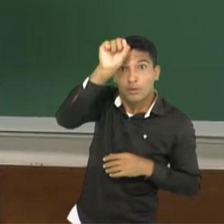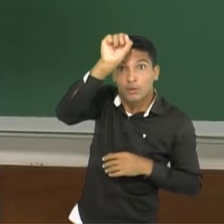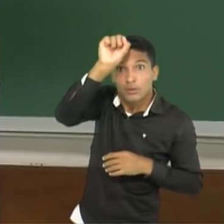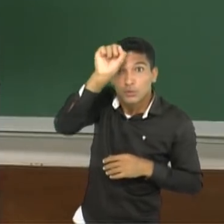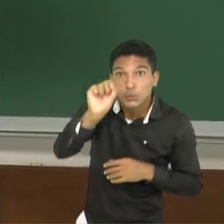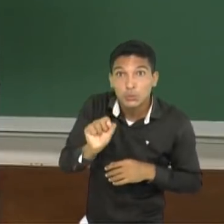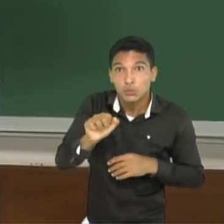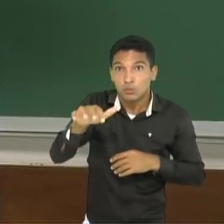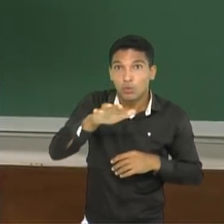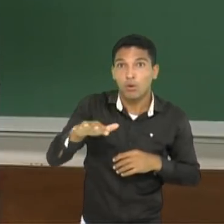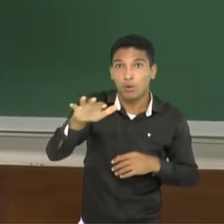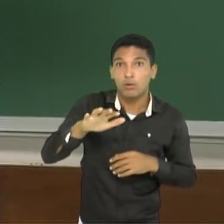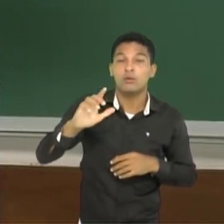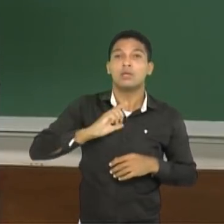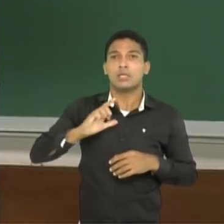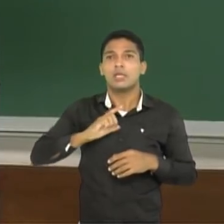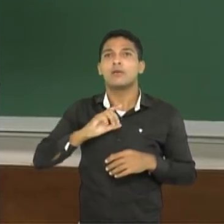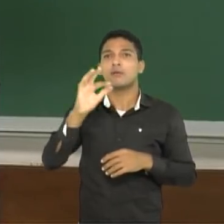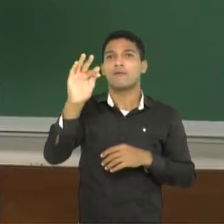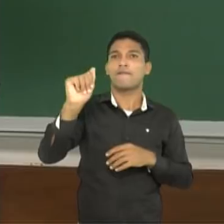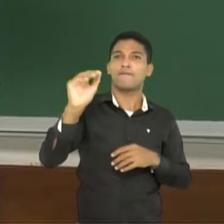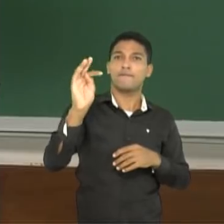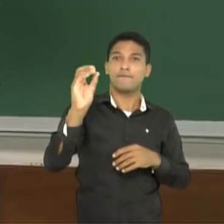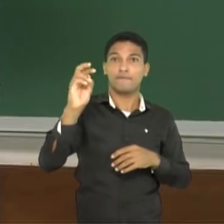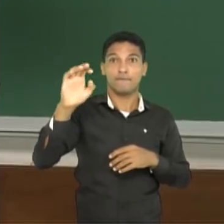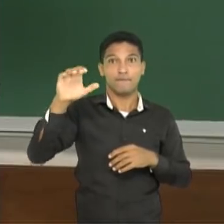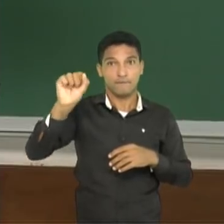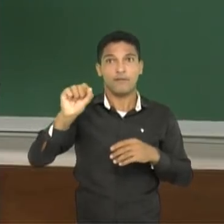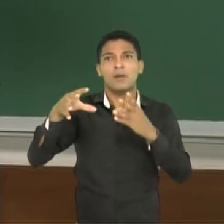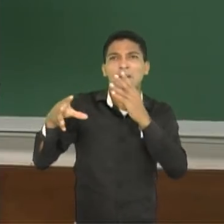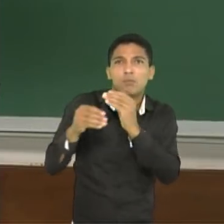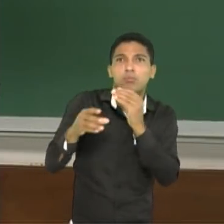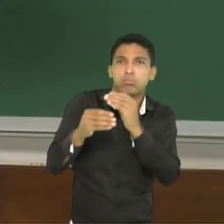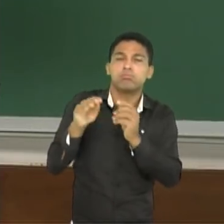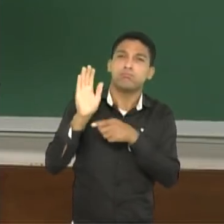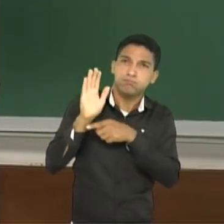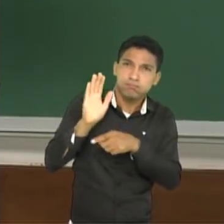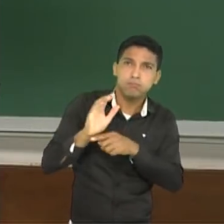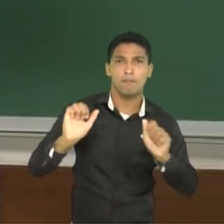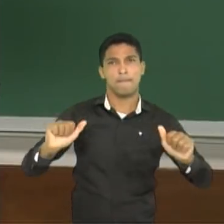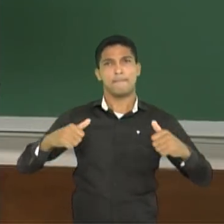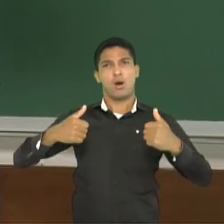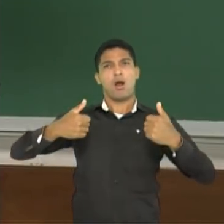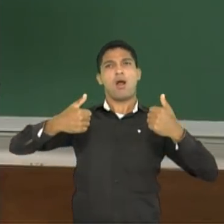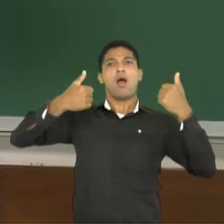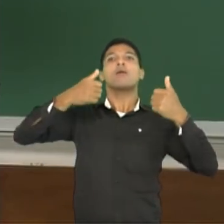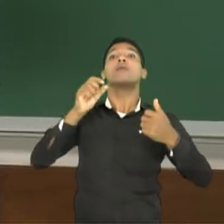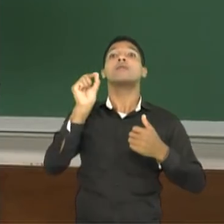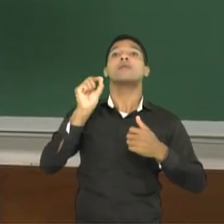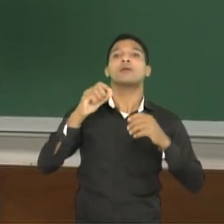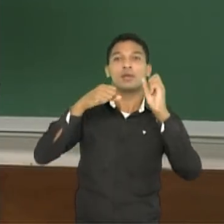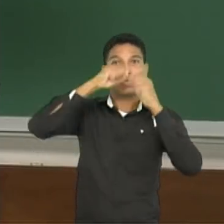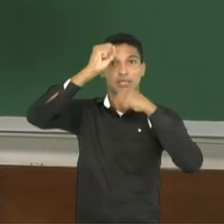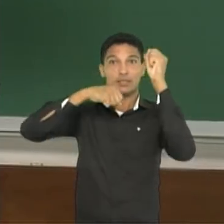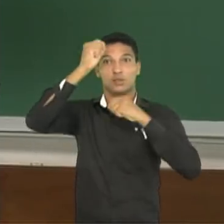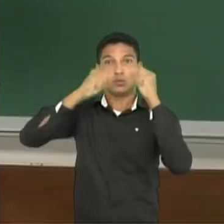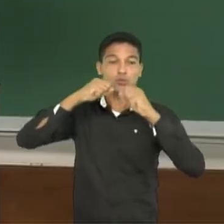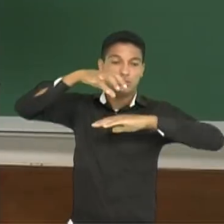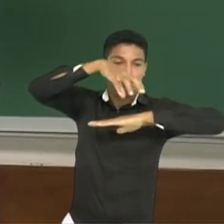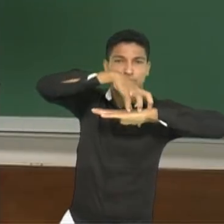da região, são fatores considerados favoráveis à instalação da indústria e